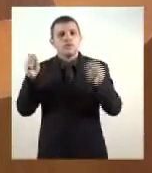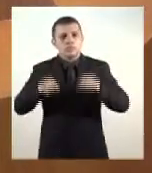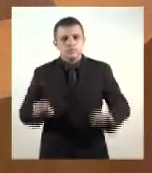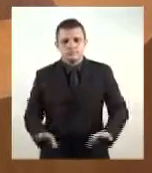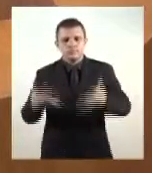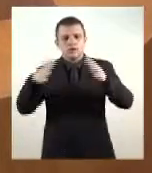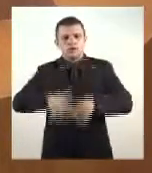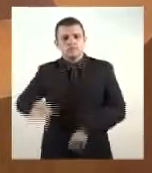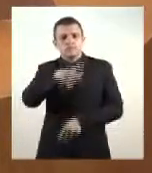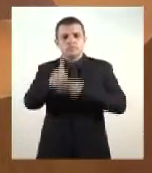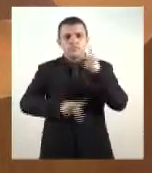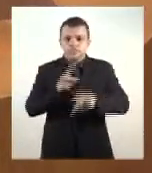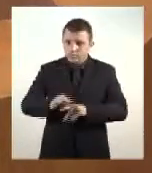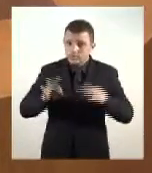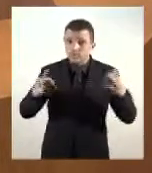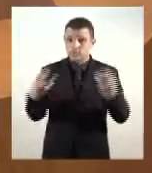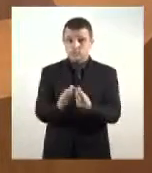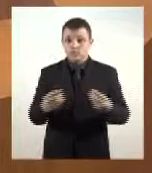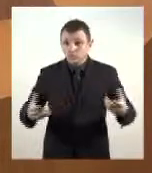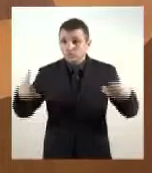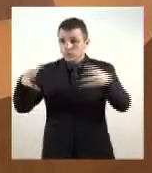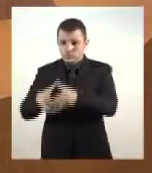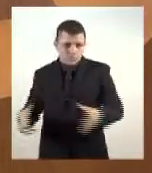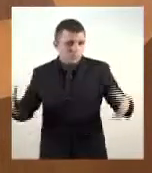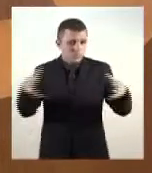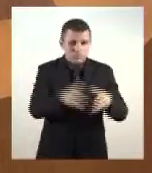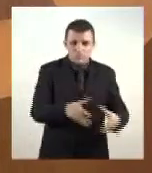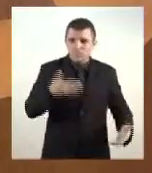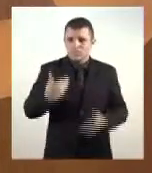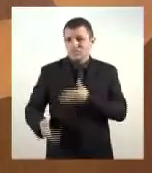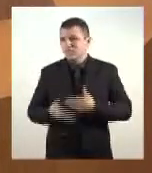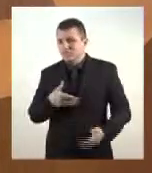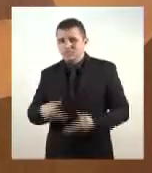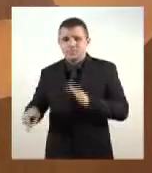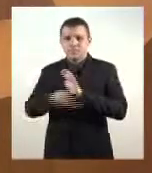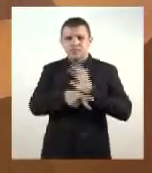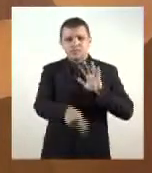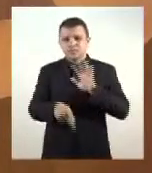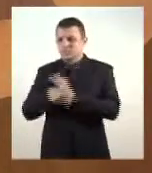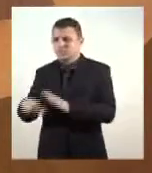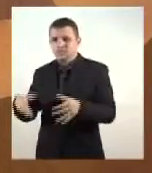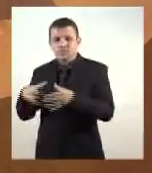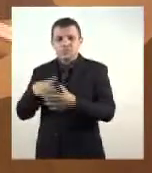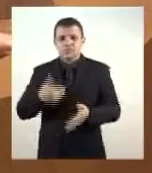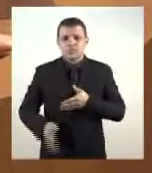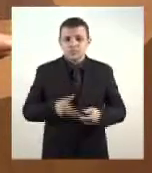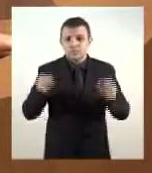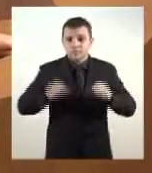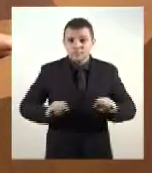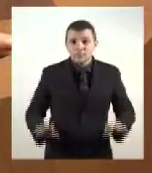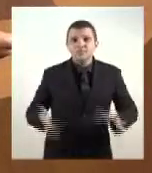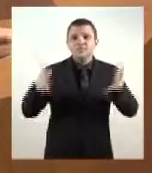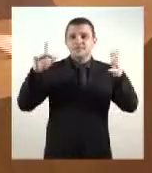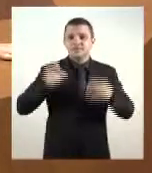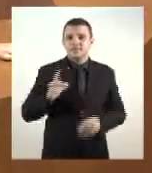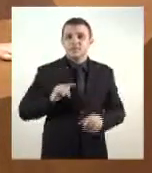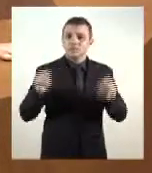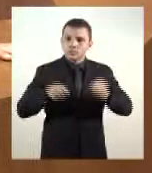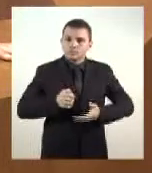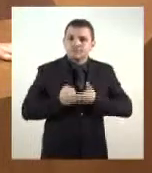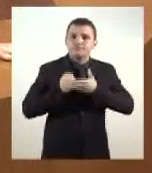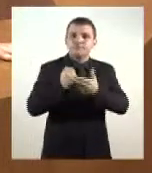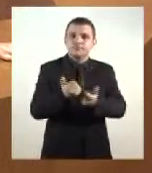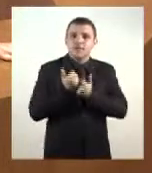pela população e por ambos os lados, independente de coloração partidária, que venha fazer com que realmente nós possamos dar uma